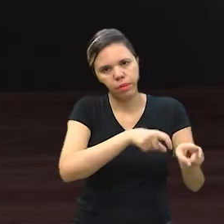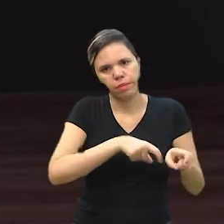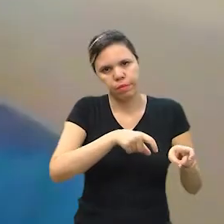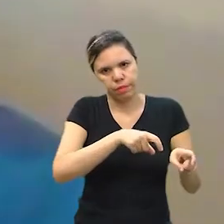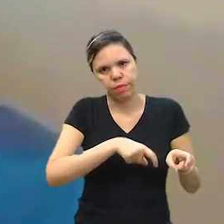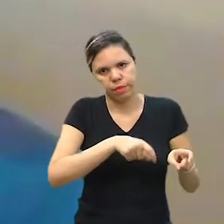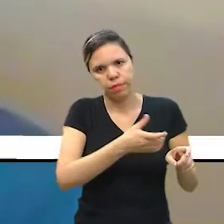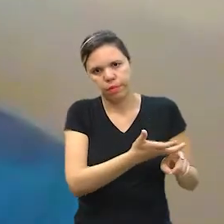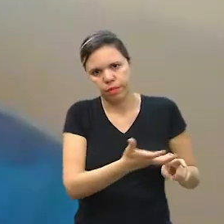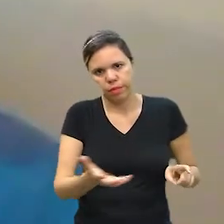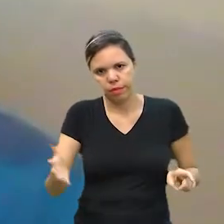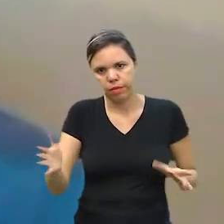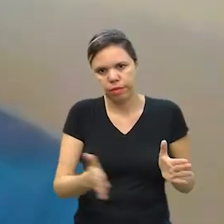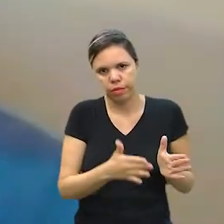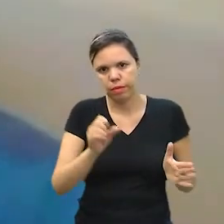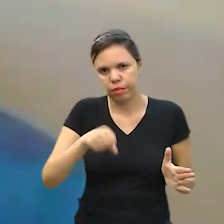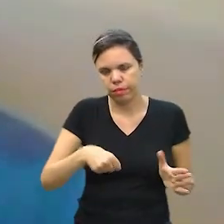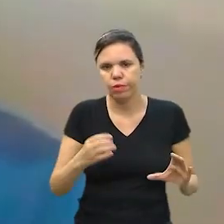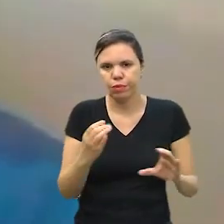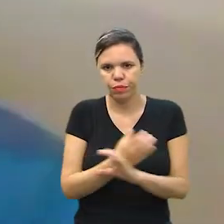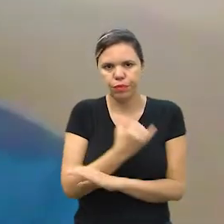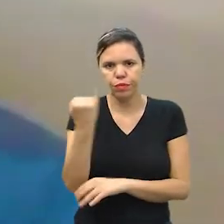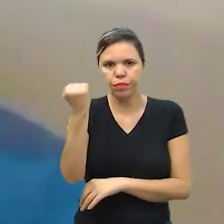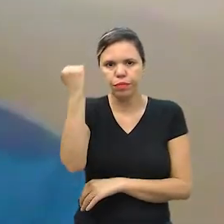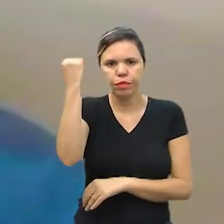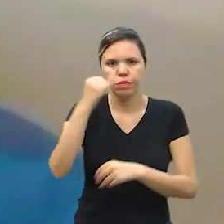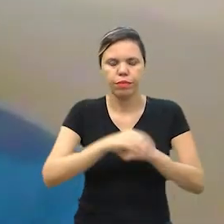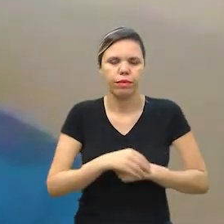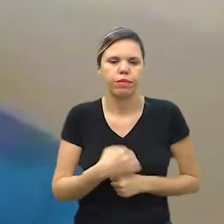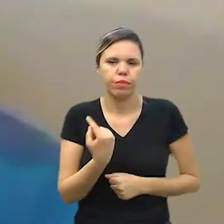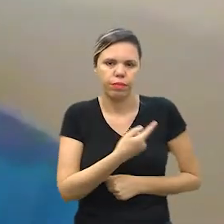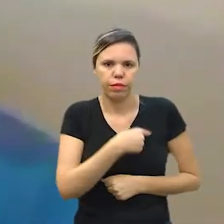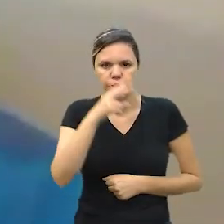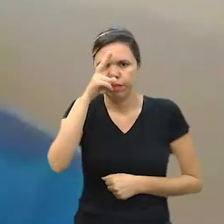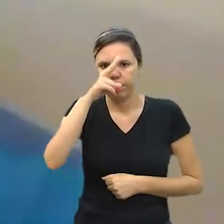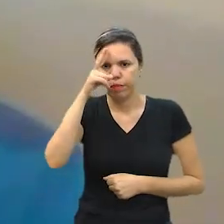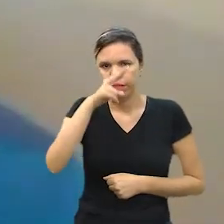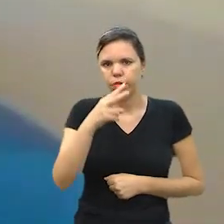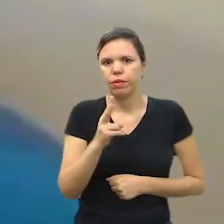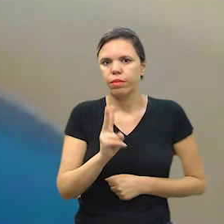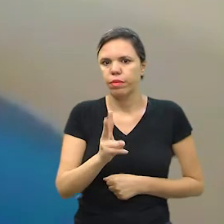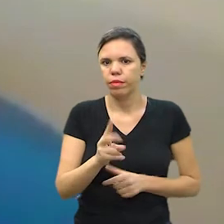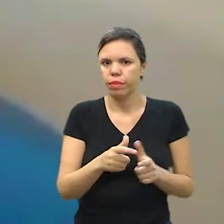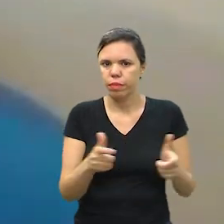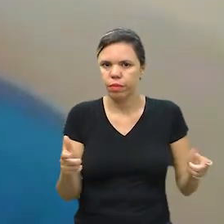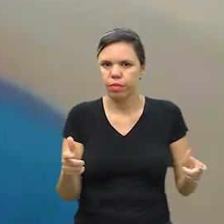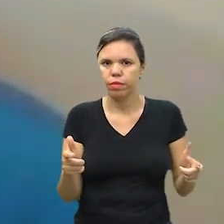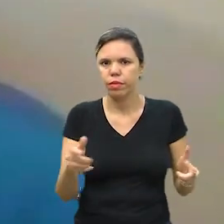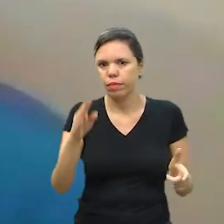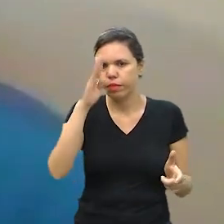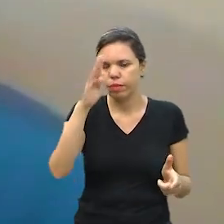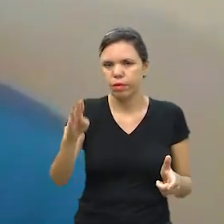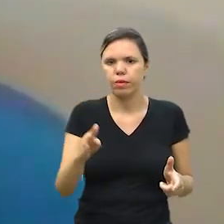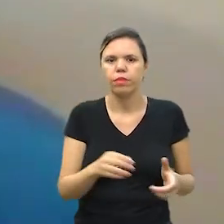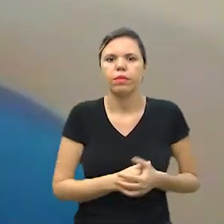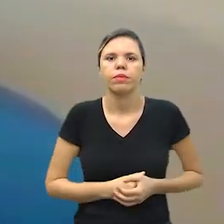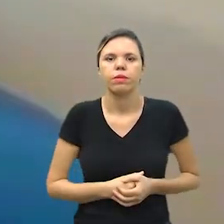né? Sim, total. É importante a gente lembrar que cada vez mais, né,